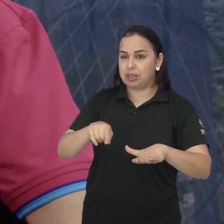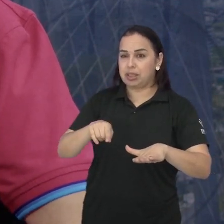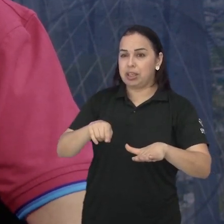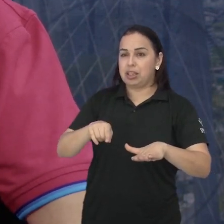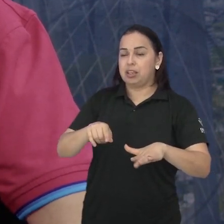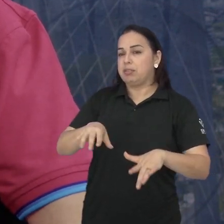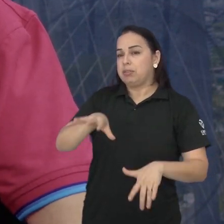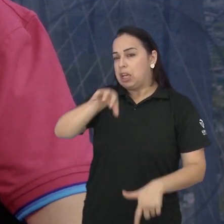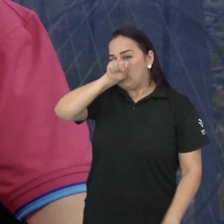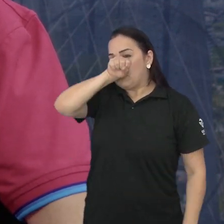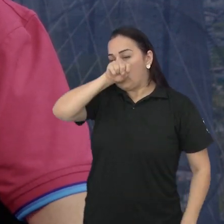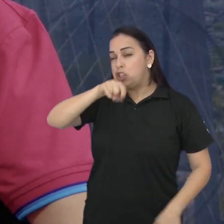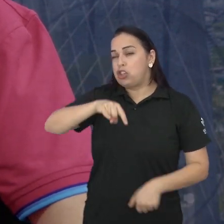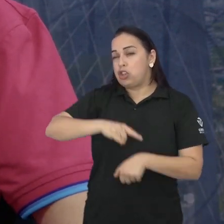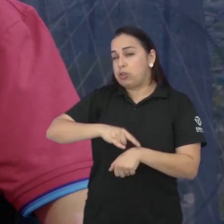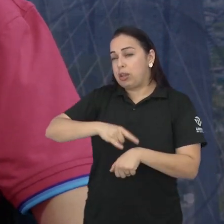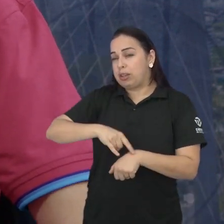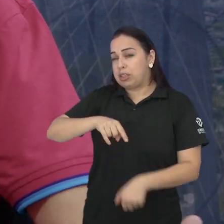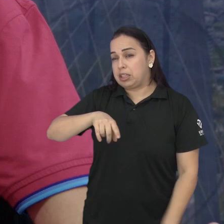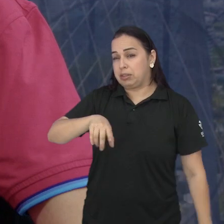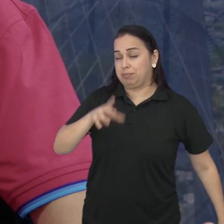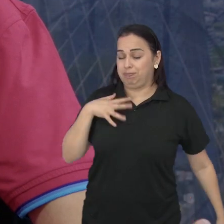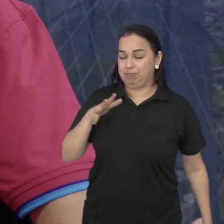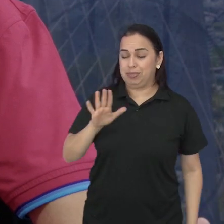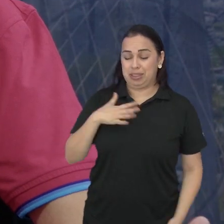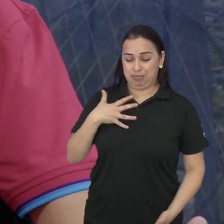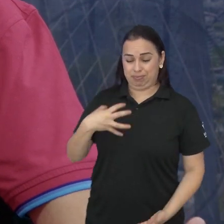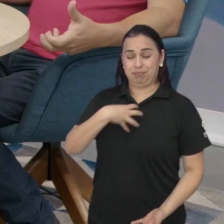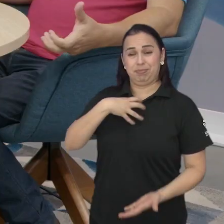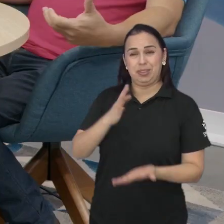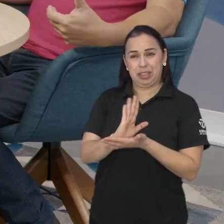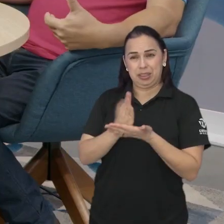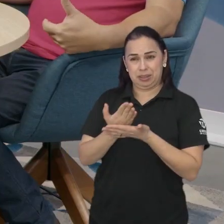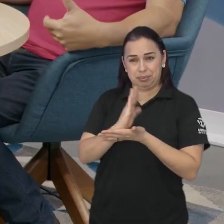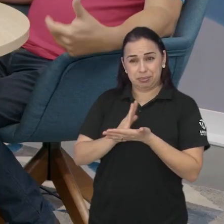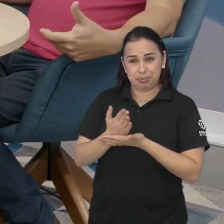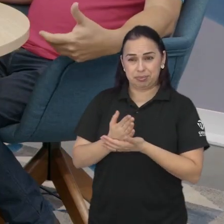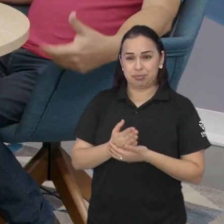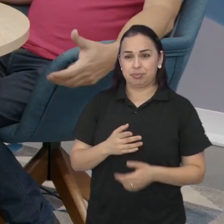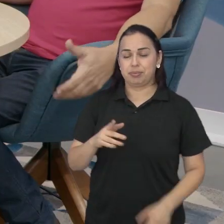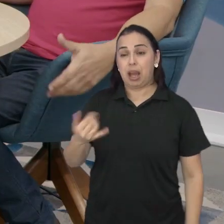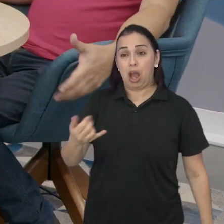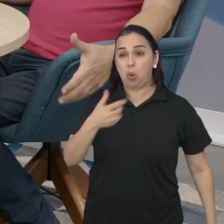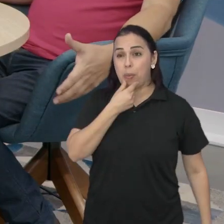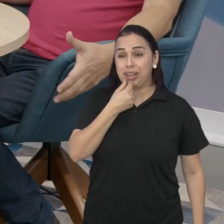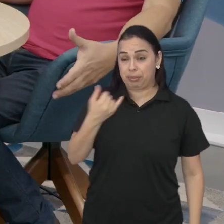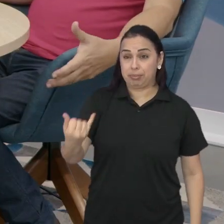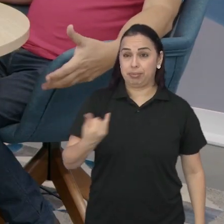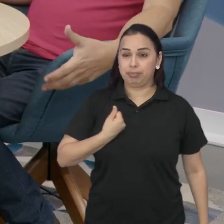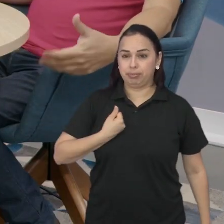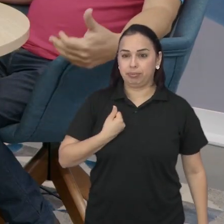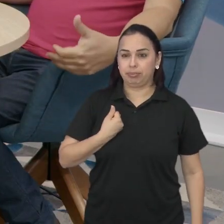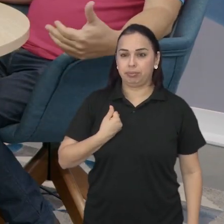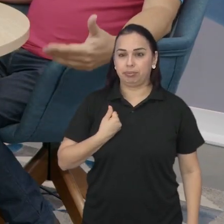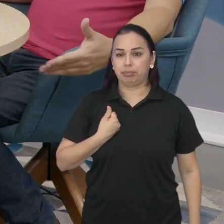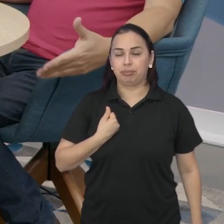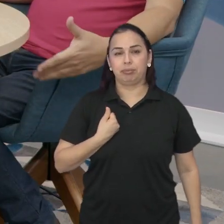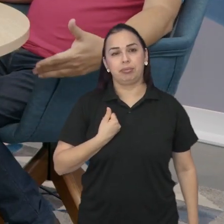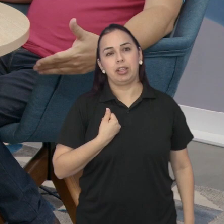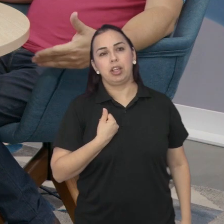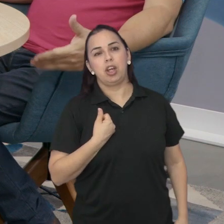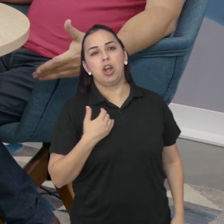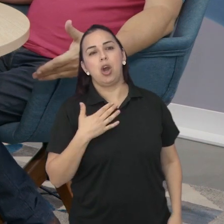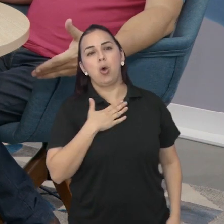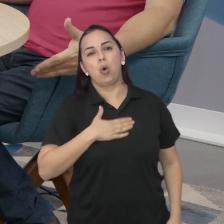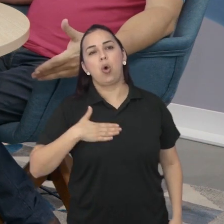cheiro da urina, e que muito incomoda. Sim. E daí um dia, um menino me disse, eu gosto da caixa